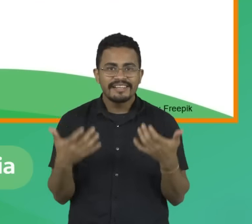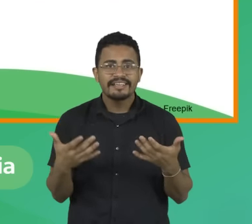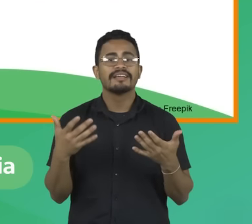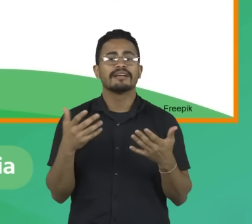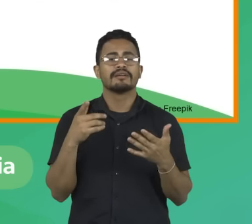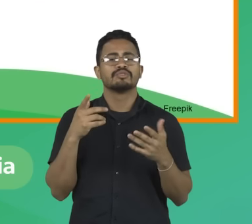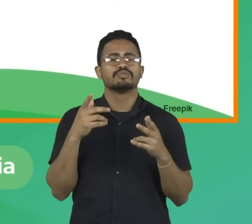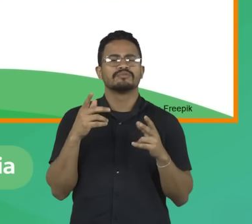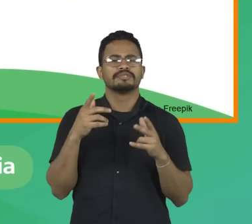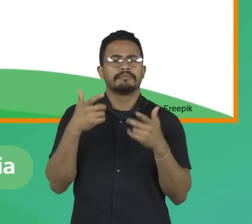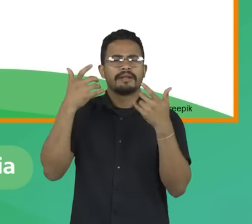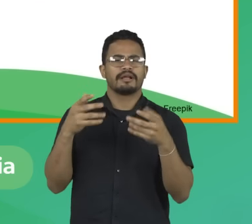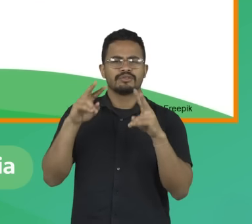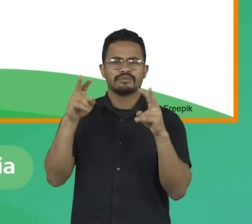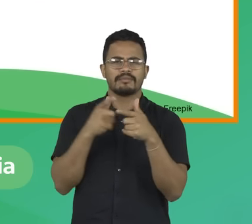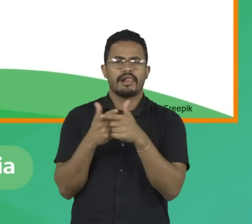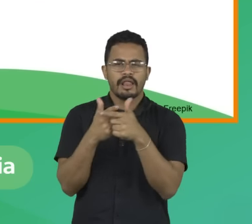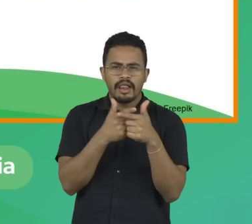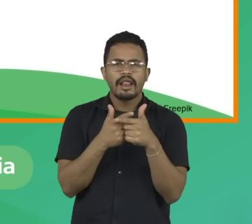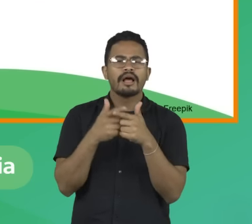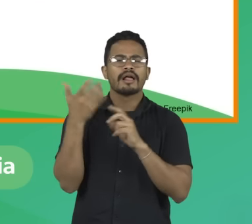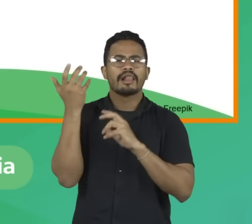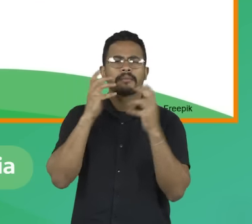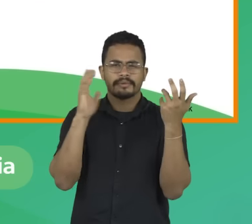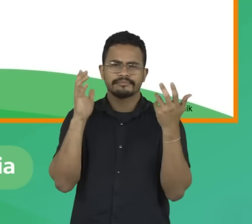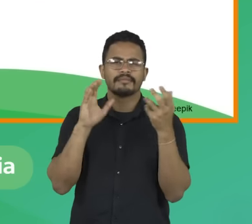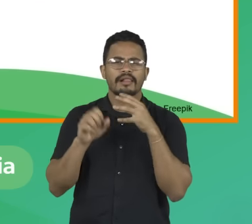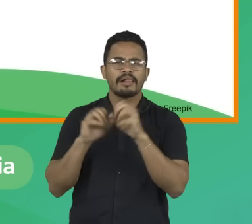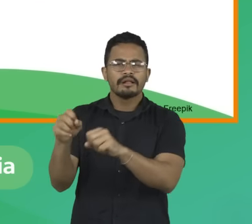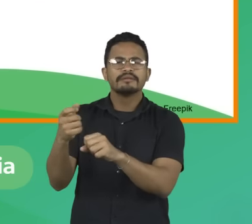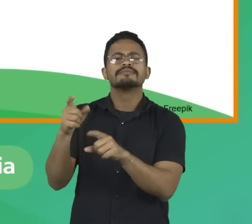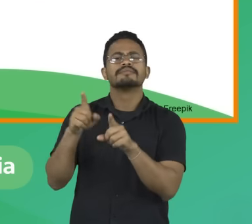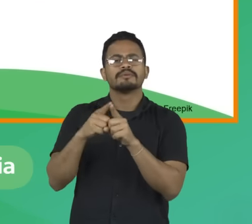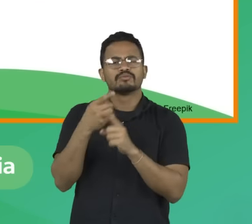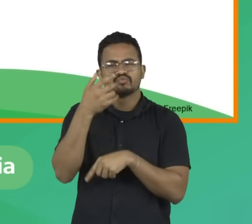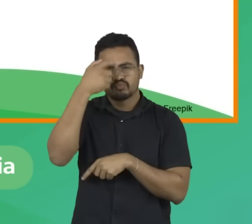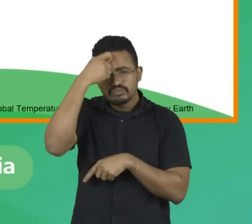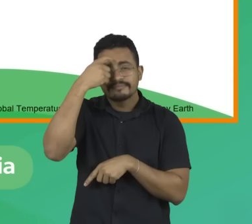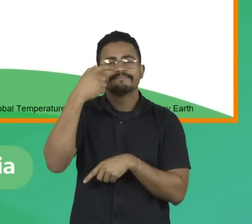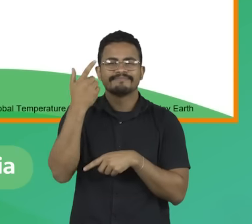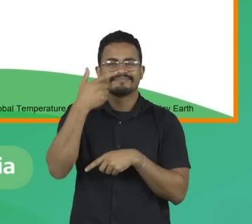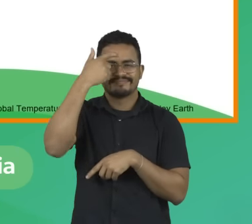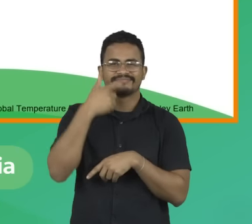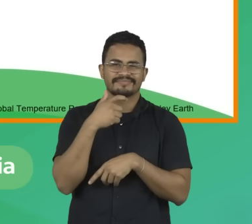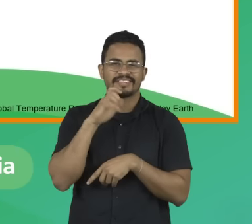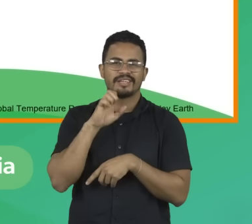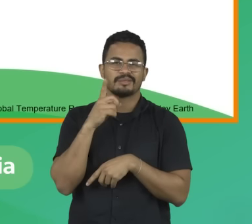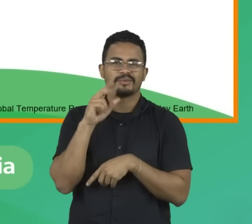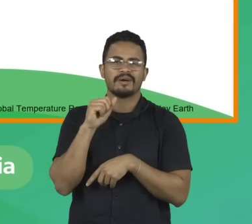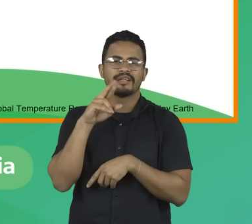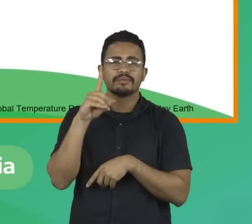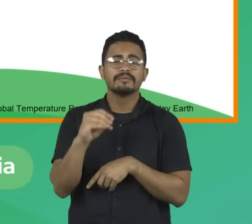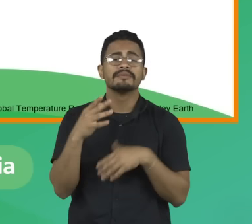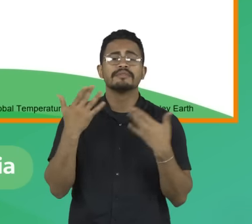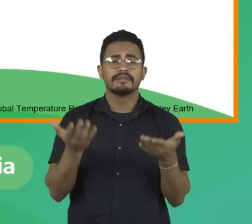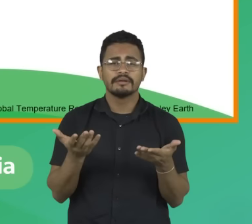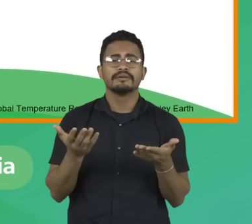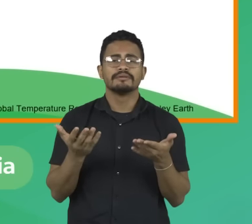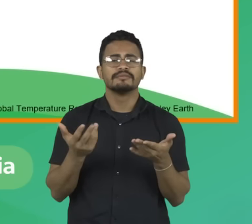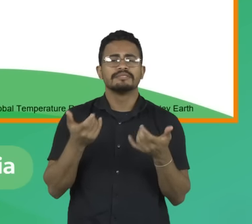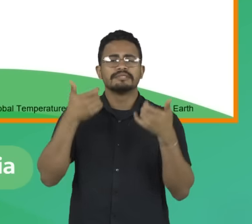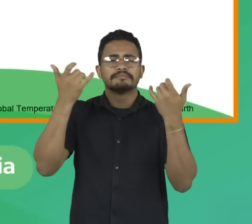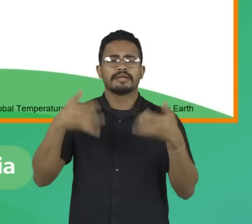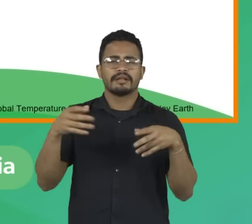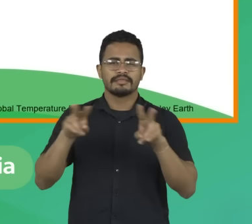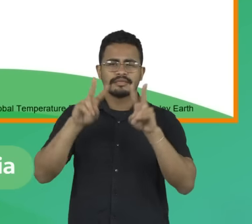crise climática, exploração, consumo e consciência, e já me identifiquei, professor Eduardo de Biologia. Para a gente começar a falar sobre esse tema, primeiro